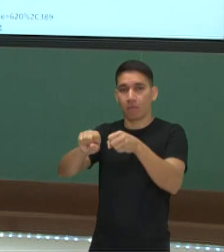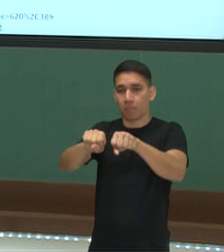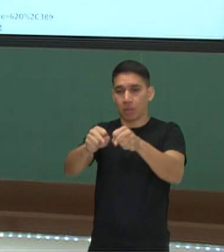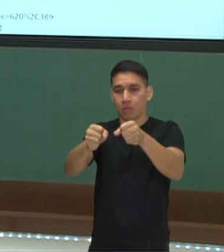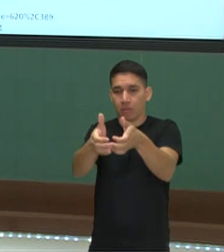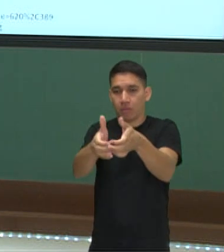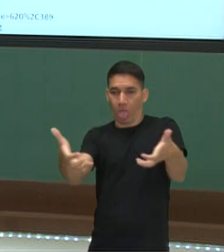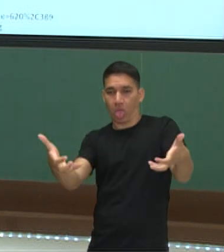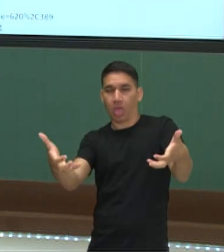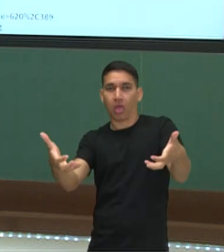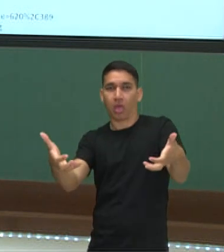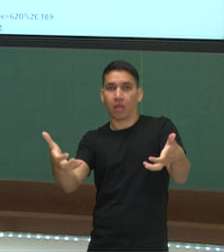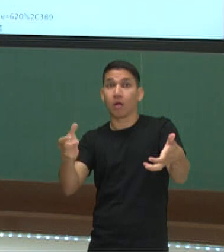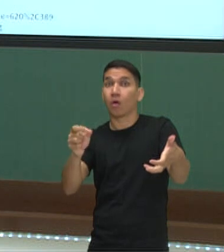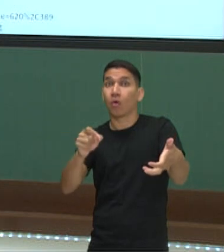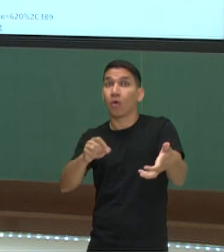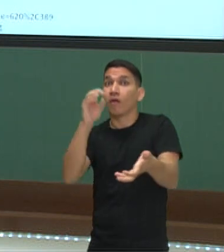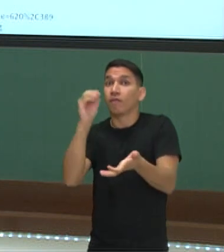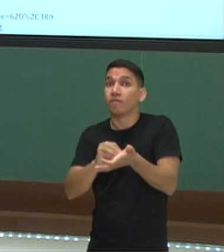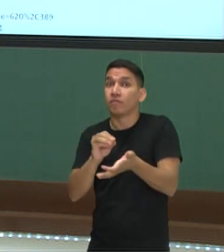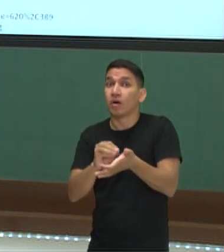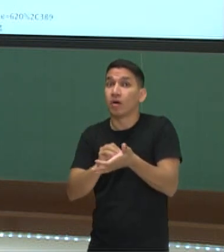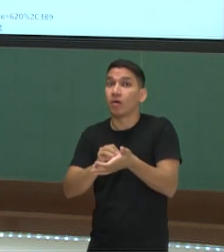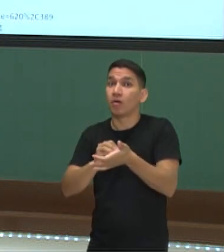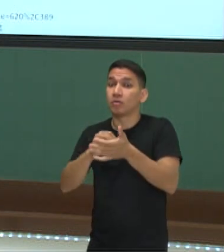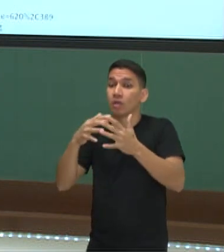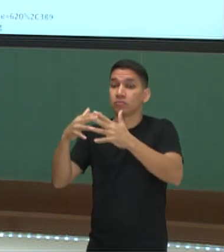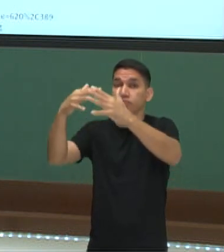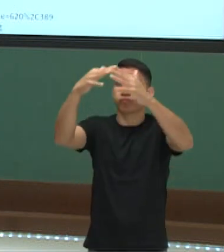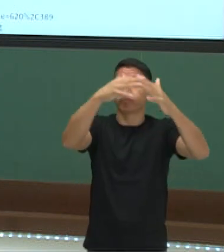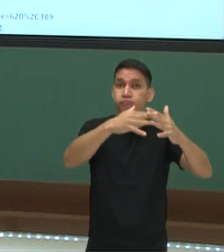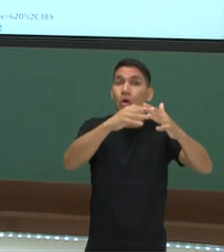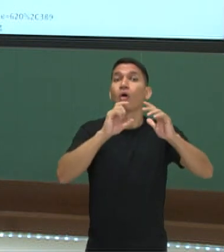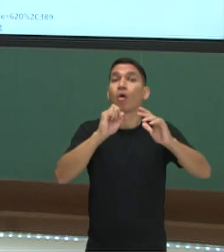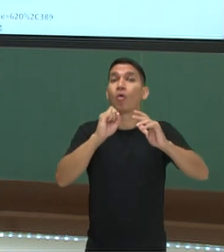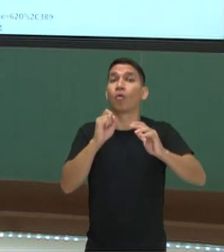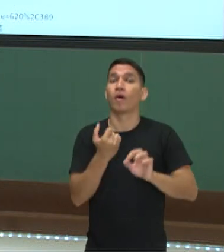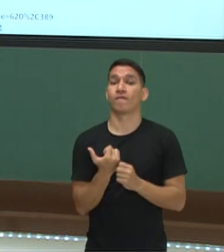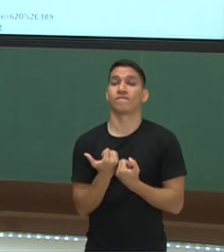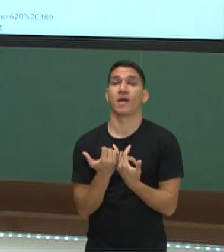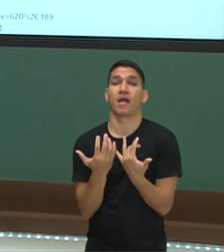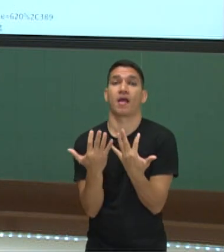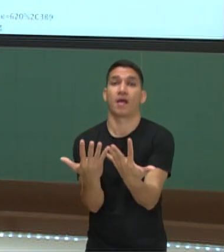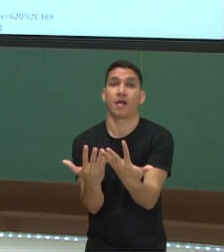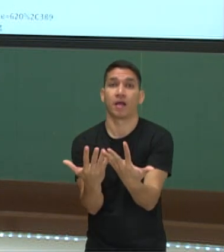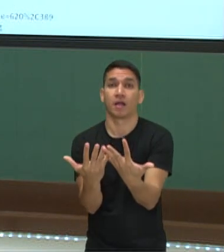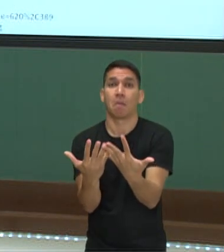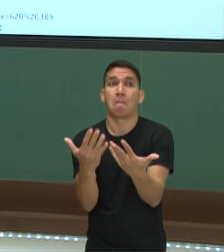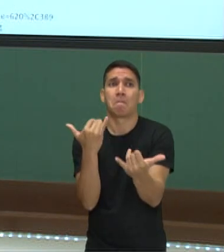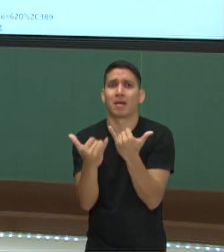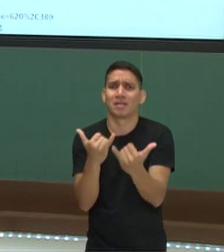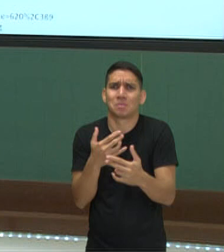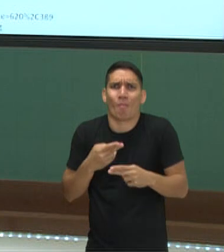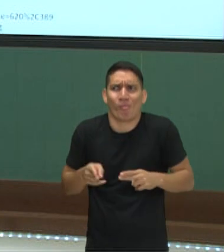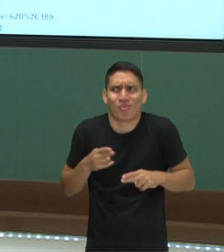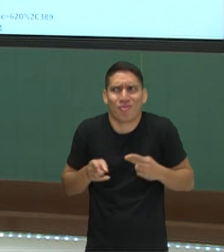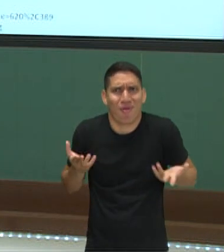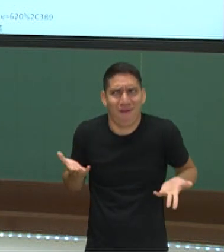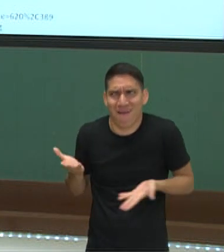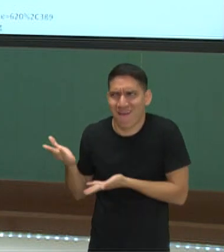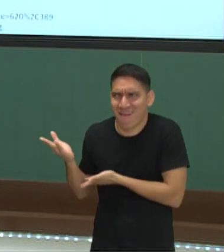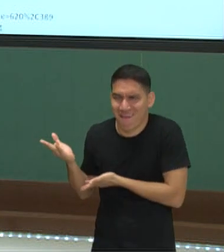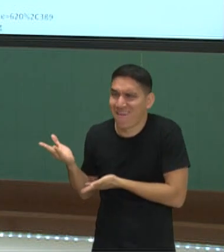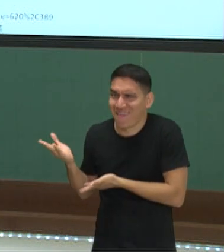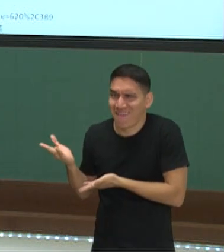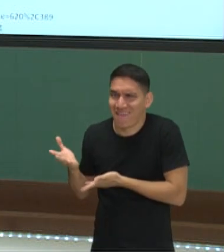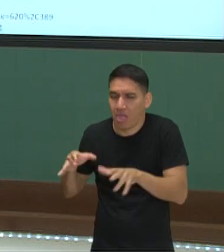erosão. Pela falta da cobertura vegetal, esse solo ficou exposto, ficou nu. É verdade, ficou